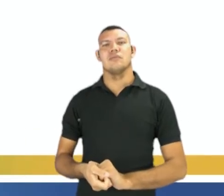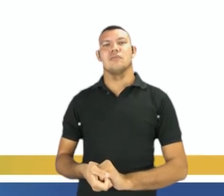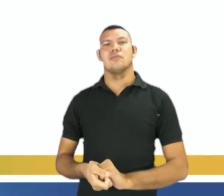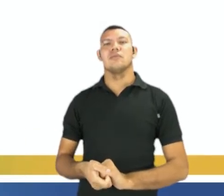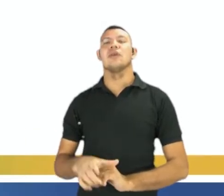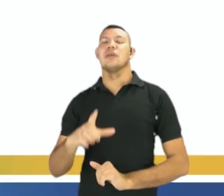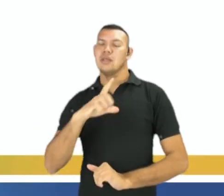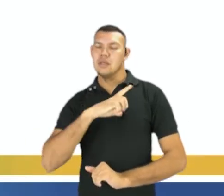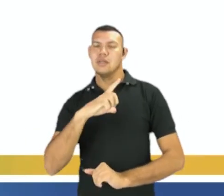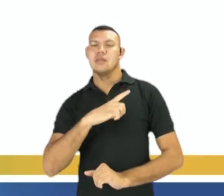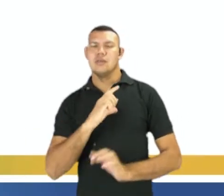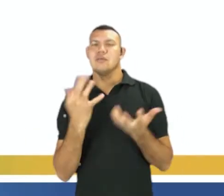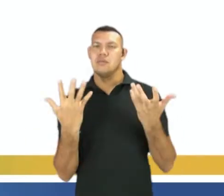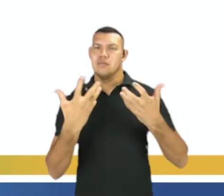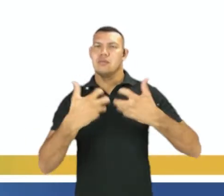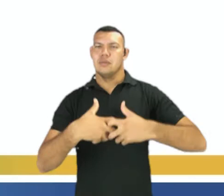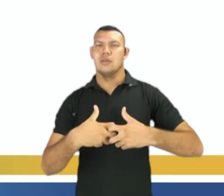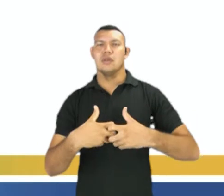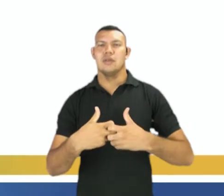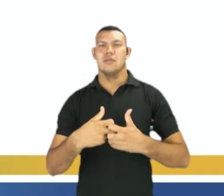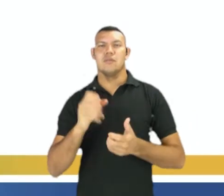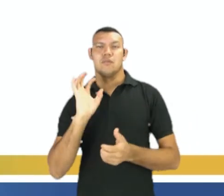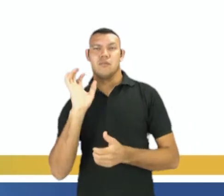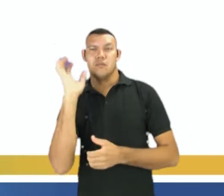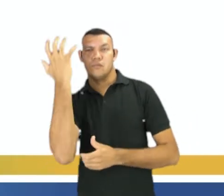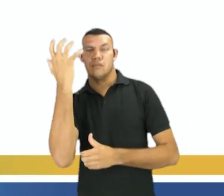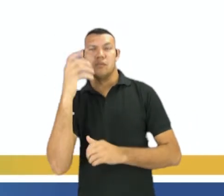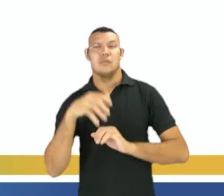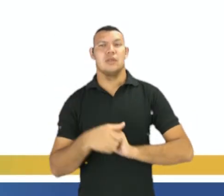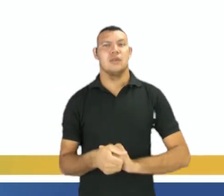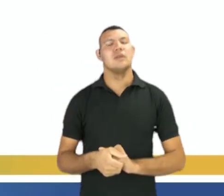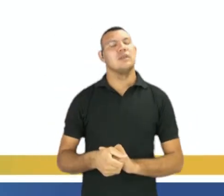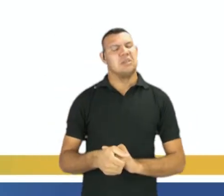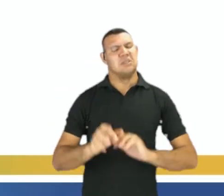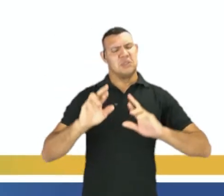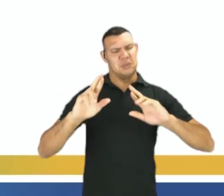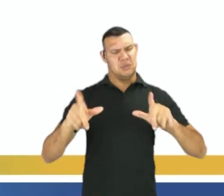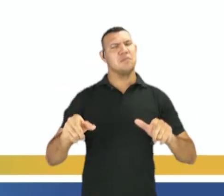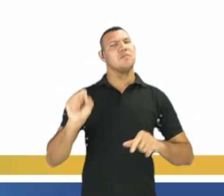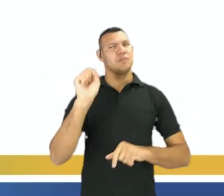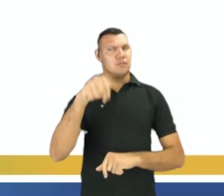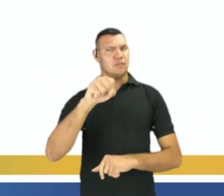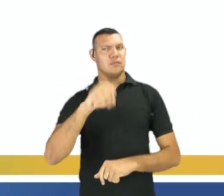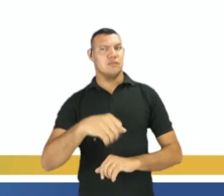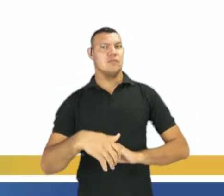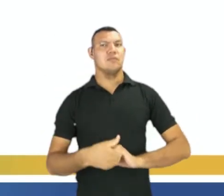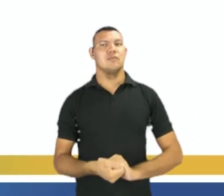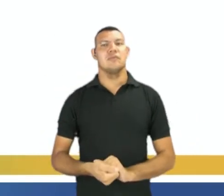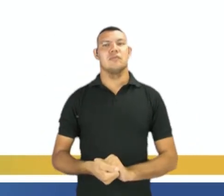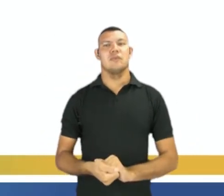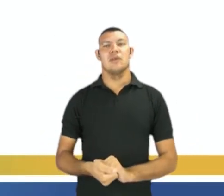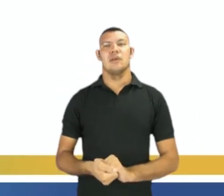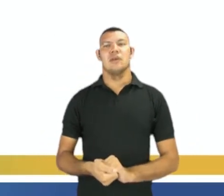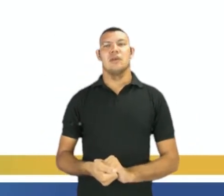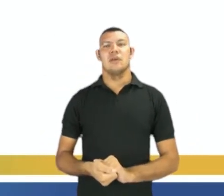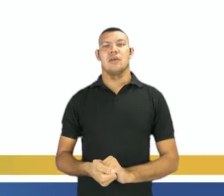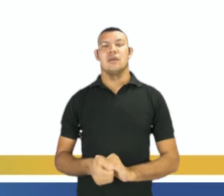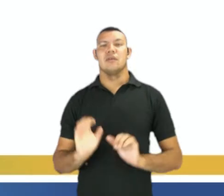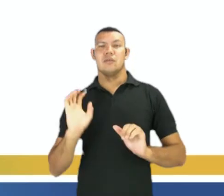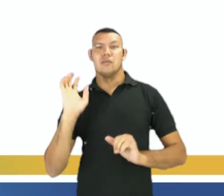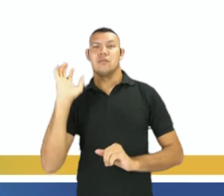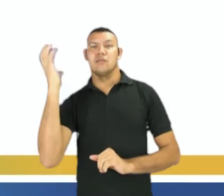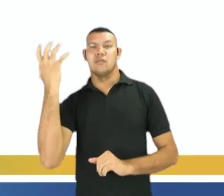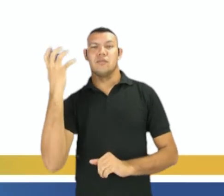que também tem uma interferência climática. E também o clima diferente, né? A floresta amazônica, o clima é equatorial, e